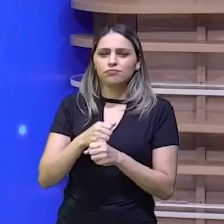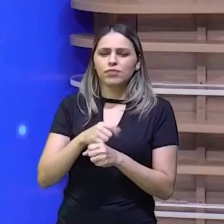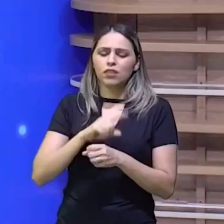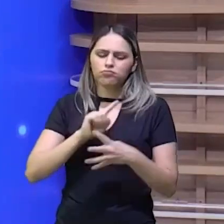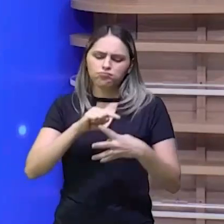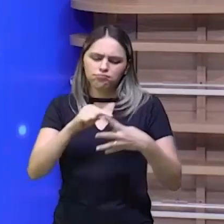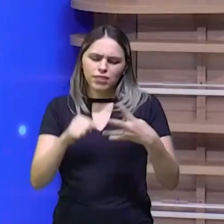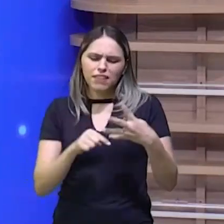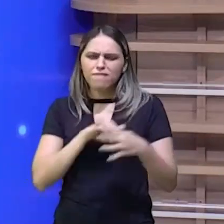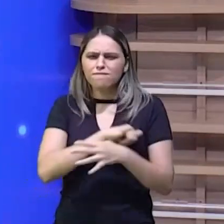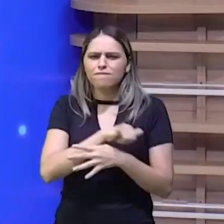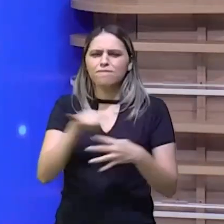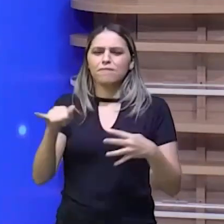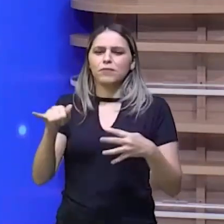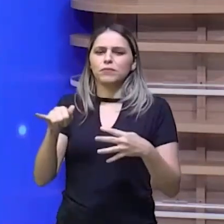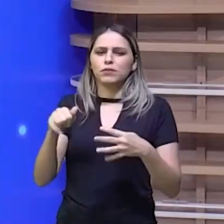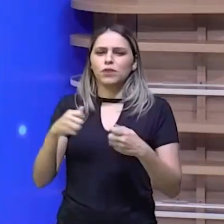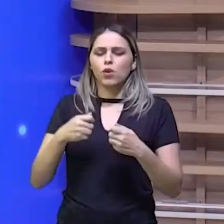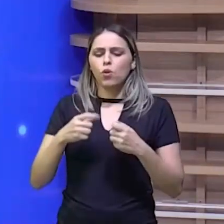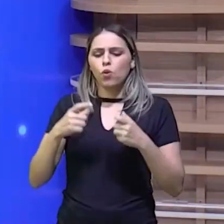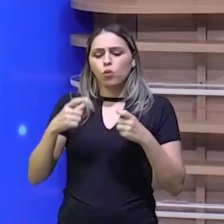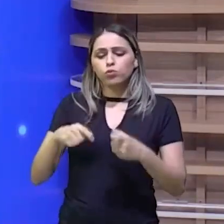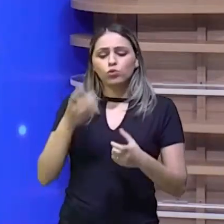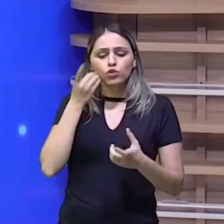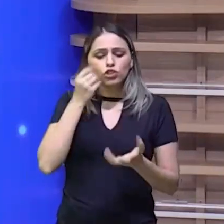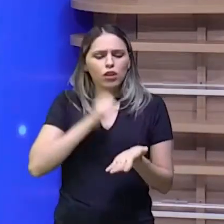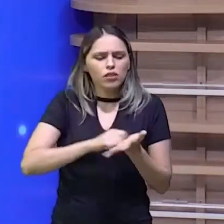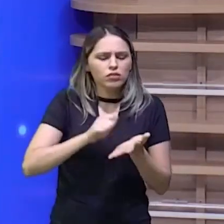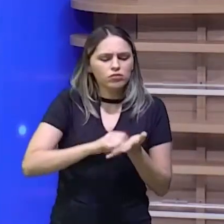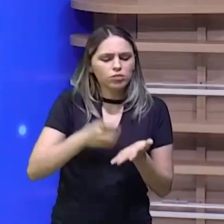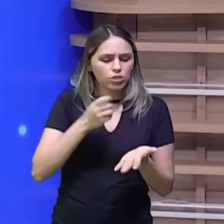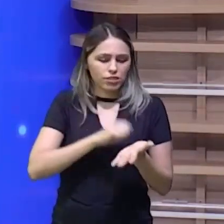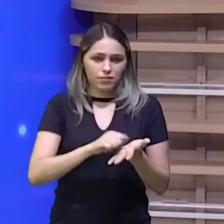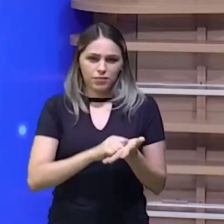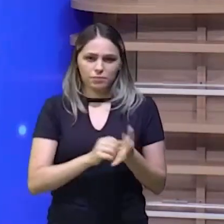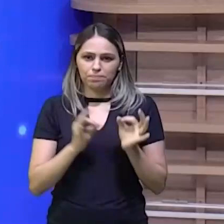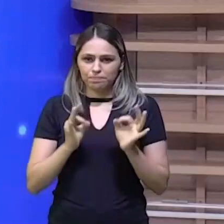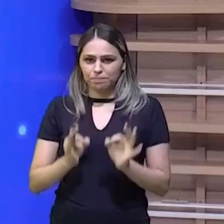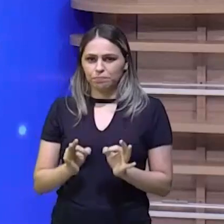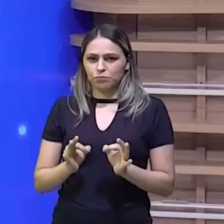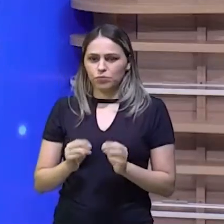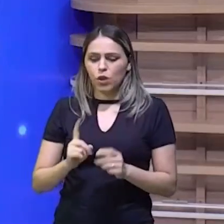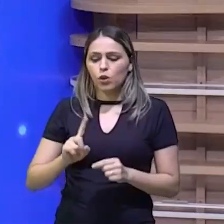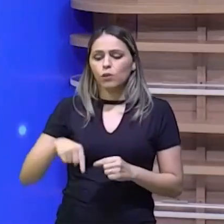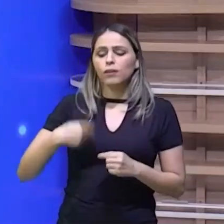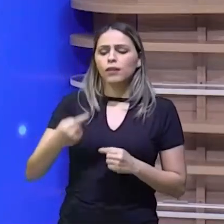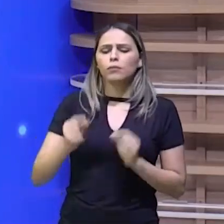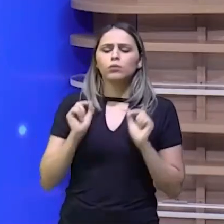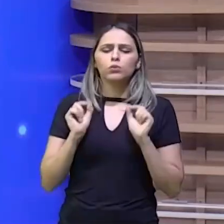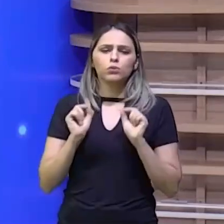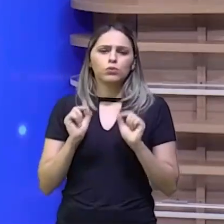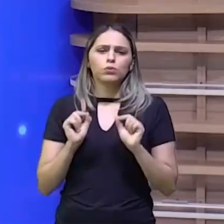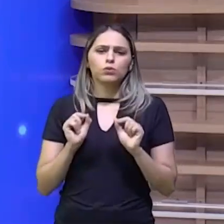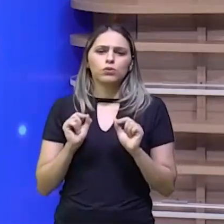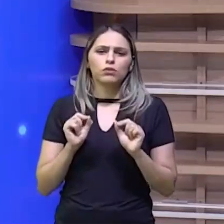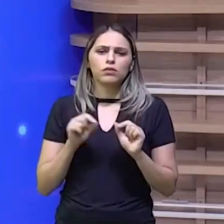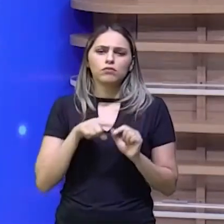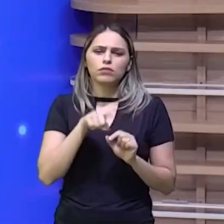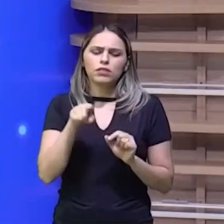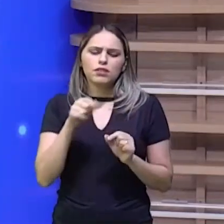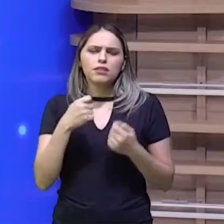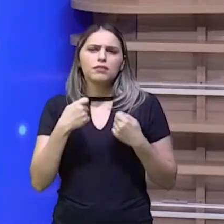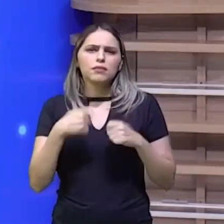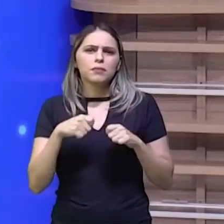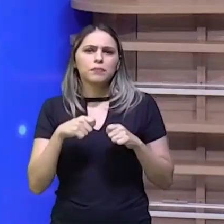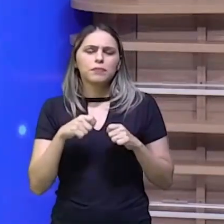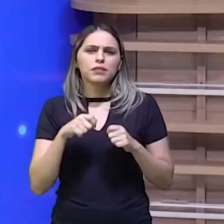as informações de quando você escreveu essa carta. O próximo passo é o quê? Você vai colocar um nome